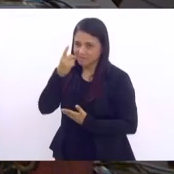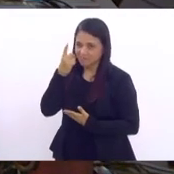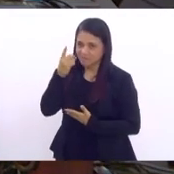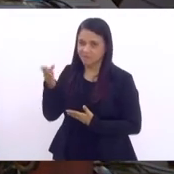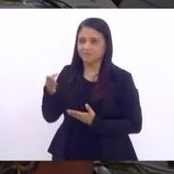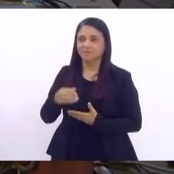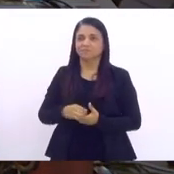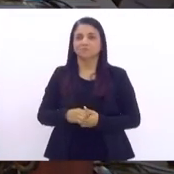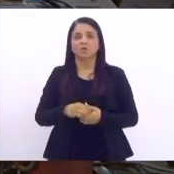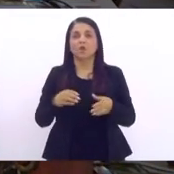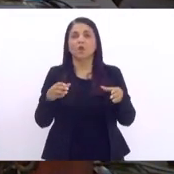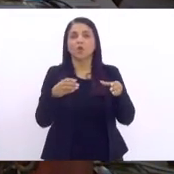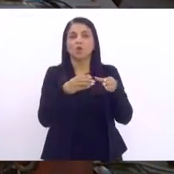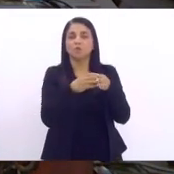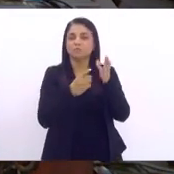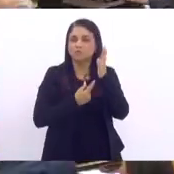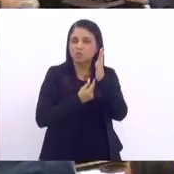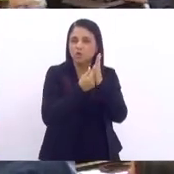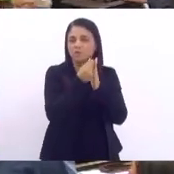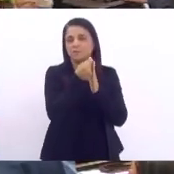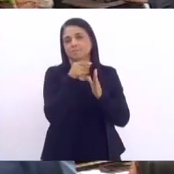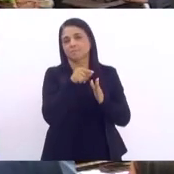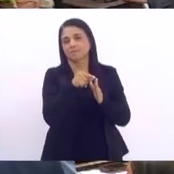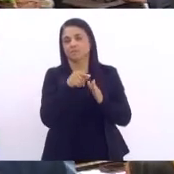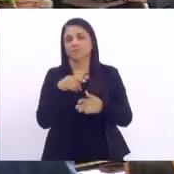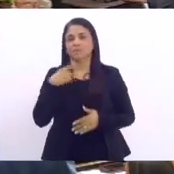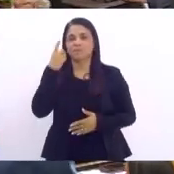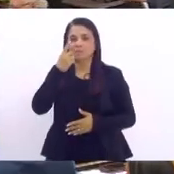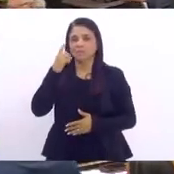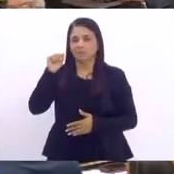Orçamento, o deputado André Correia.